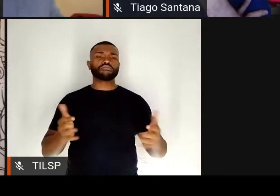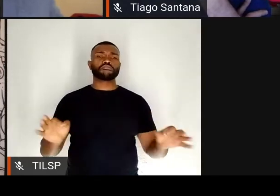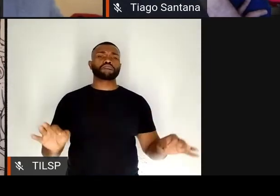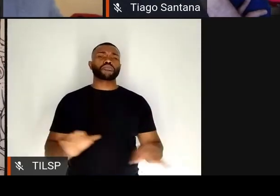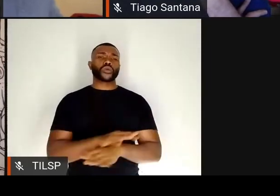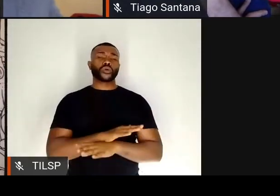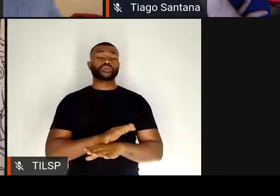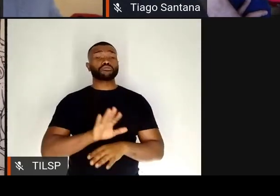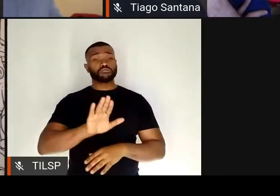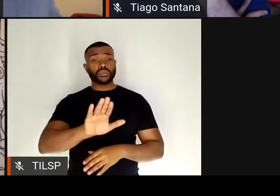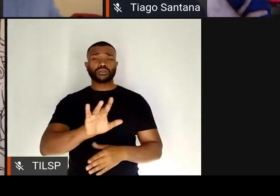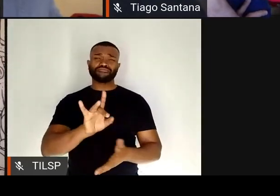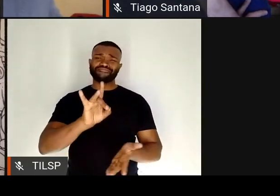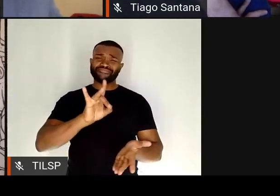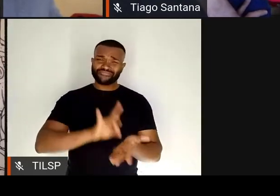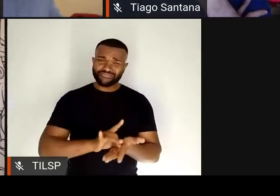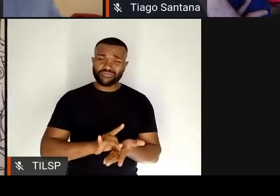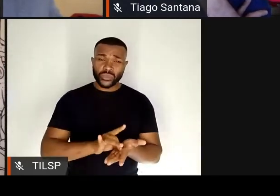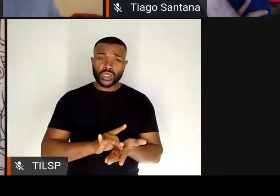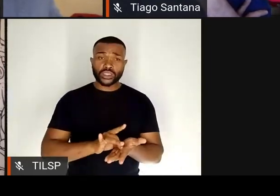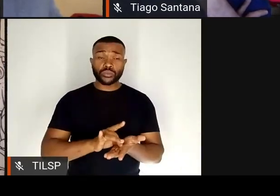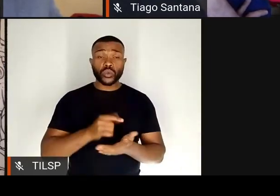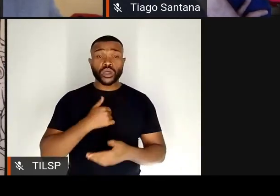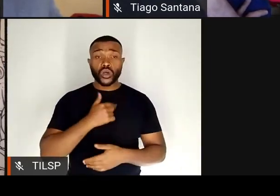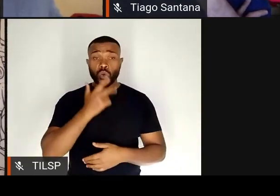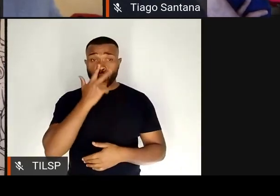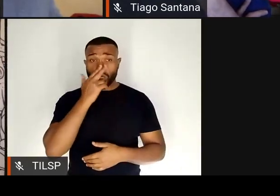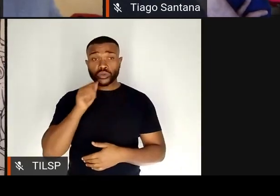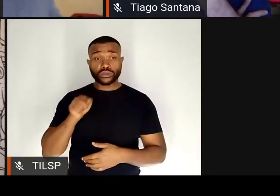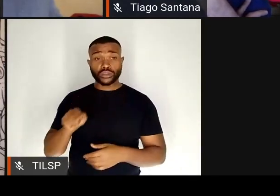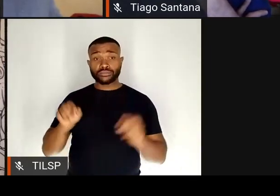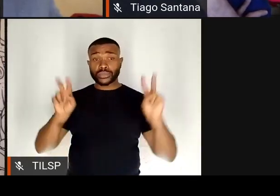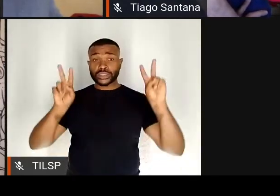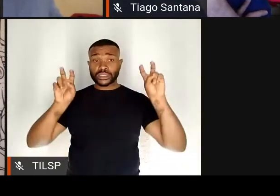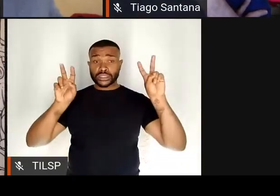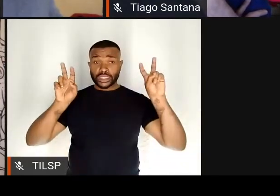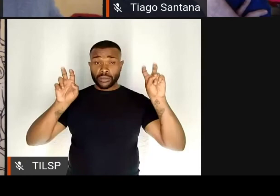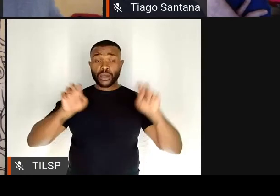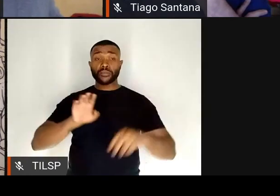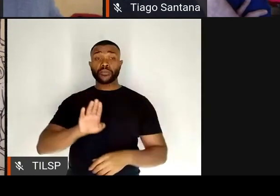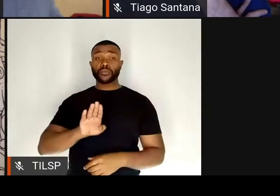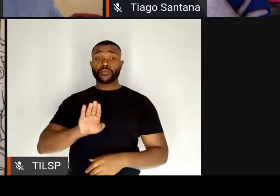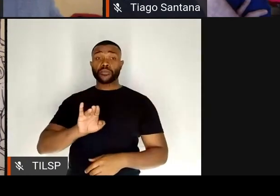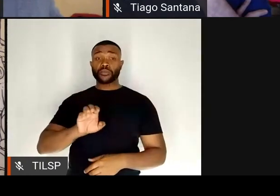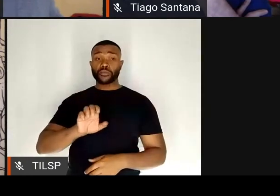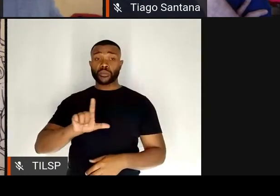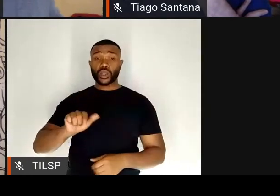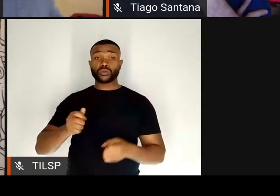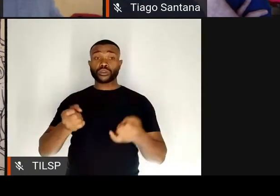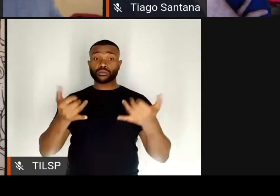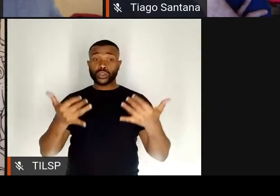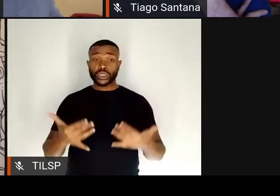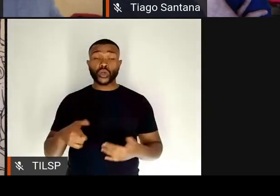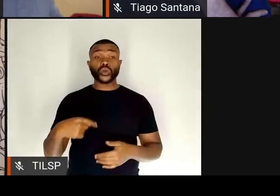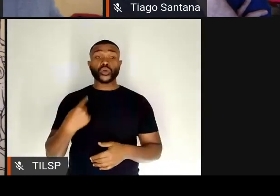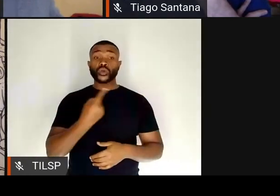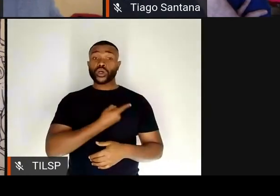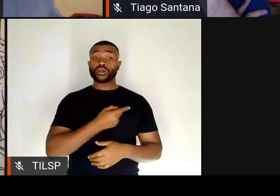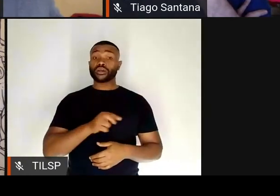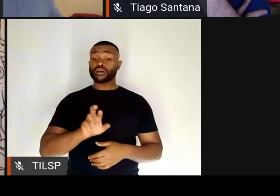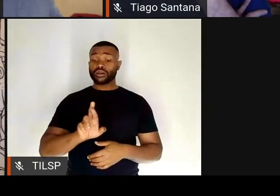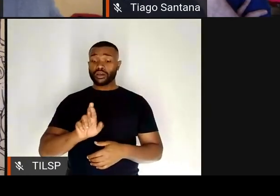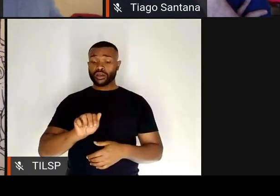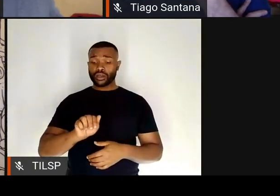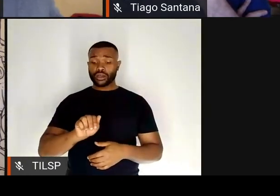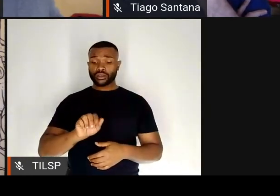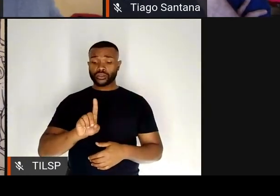na verdade, eu acho que, quer dizer, essa é a questão que o Carlos Beliel está colocando, mas é um dado real, a gente está radicalizando a